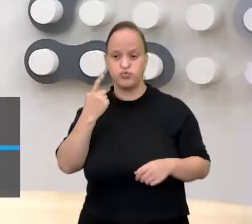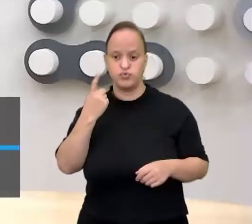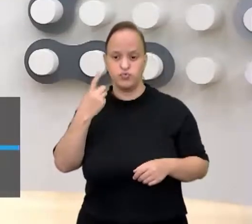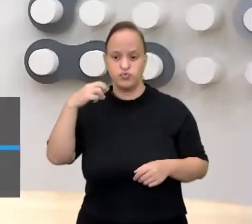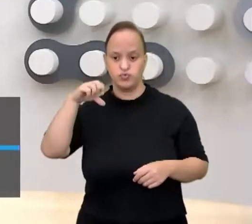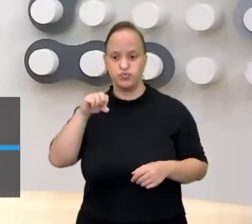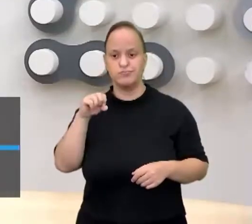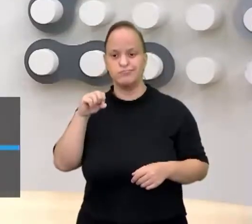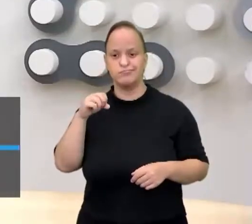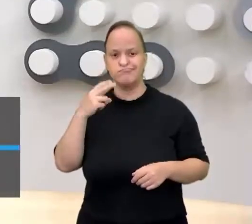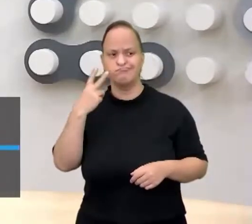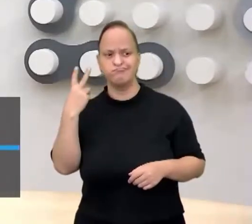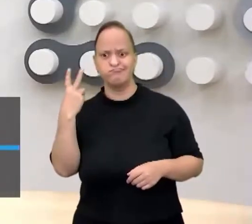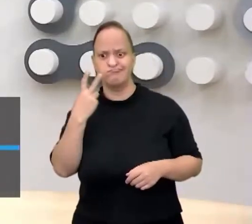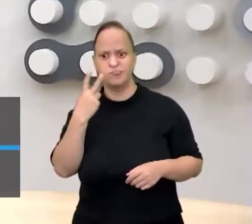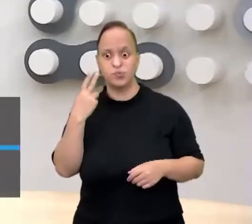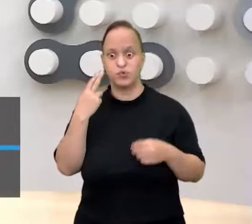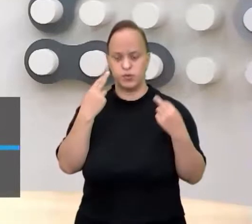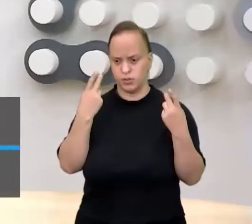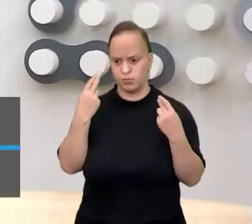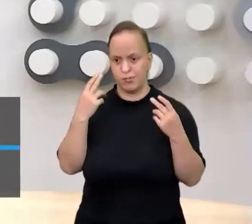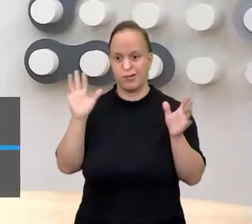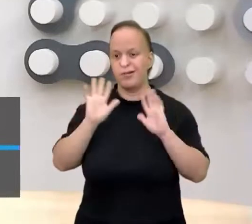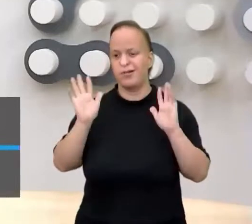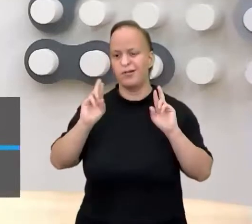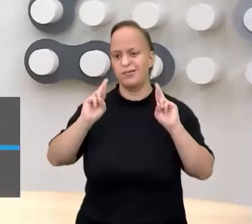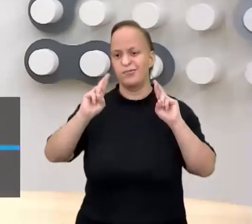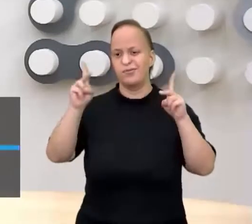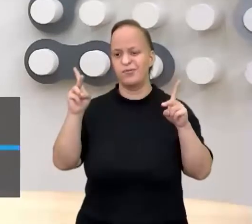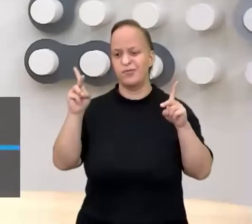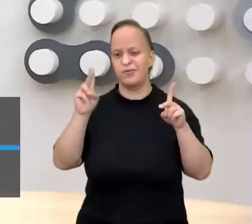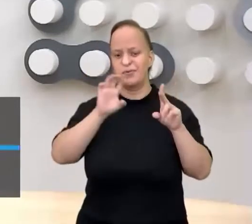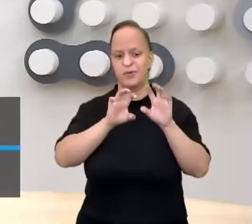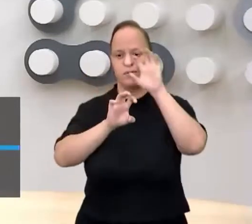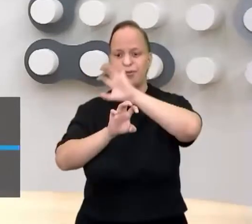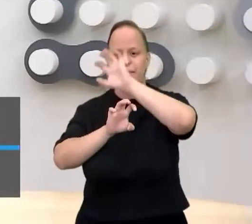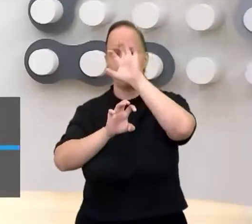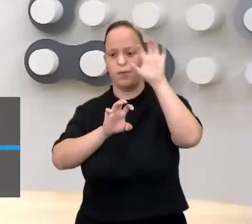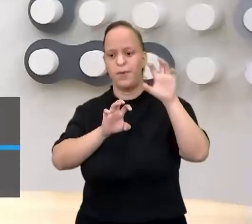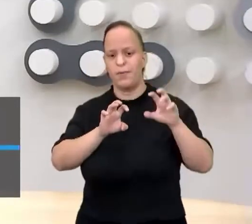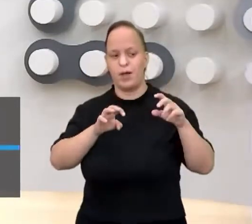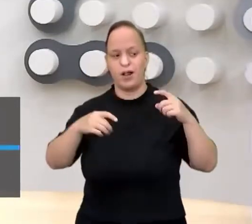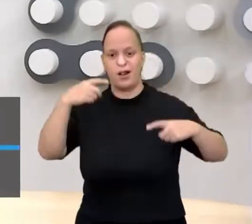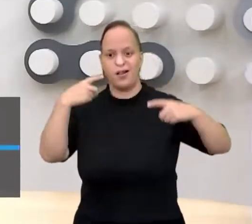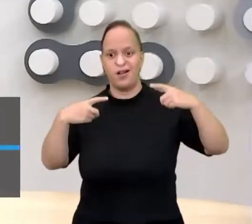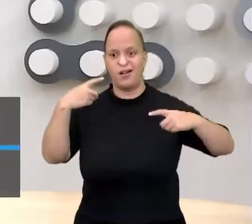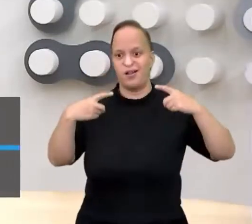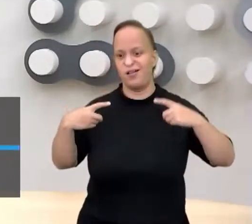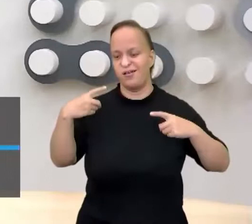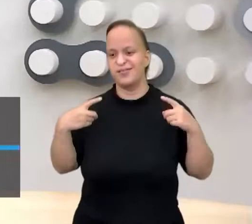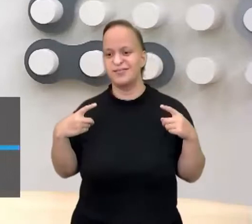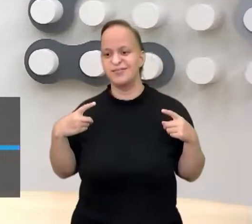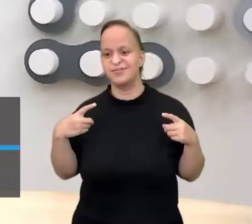diferente do outro. E nas aulas anteriores a gente fez até um mapa mental, fazendo uma batalha mental entre os dois, para ver qual